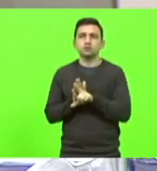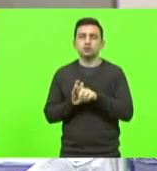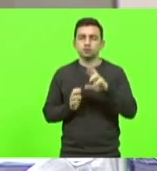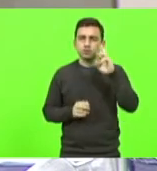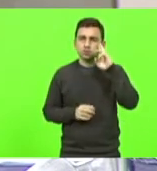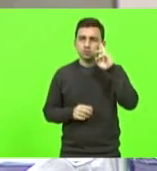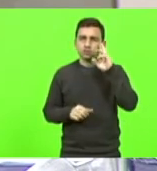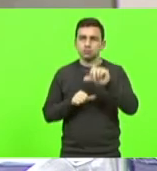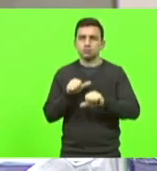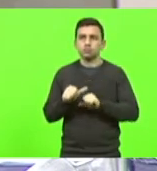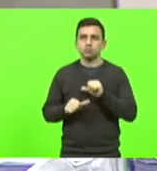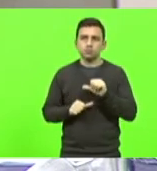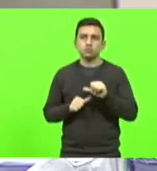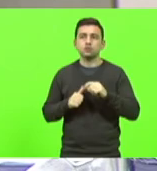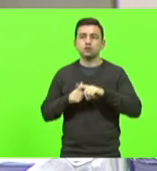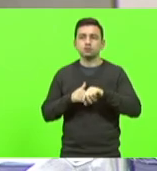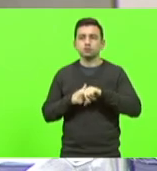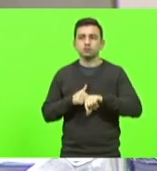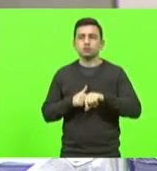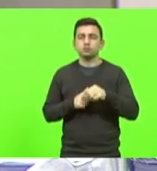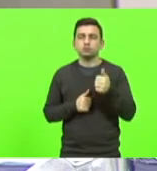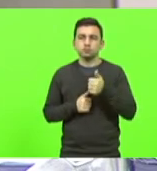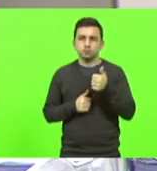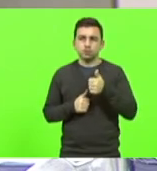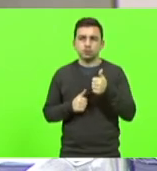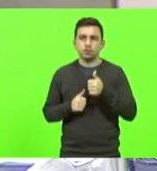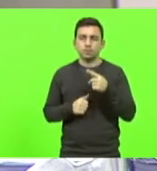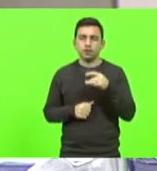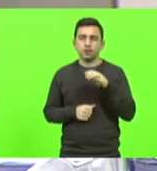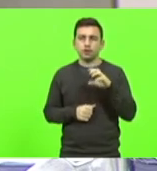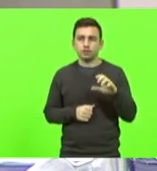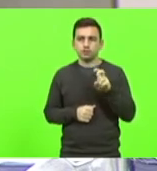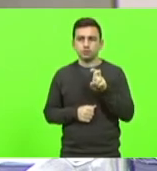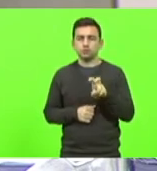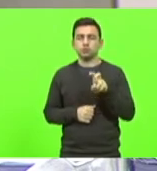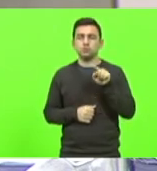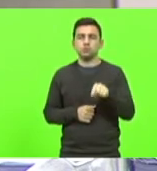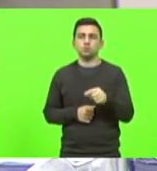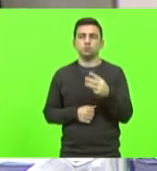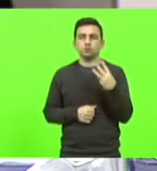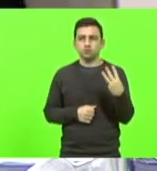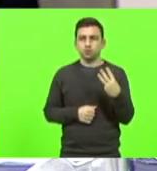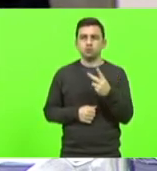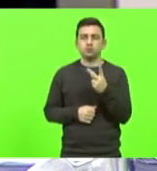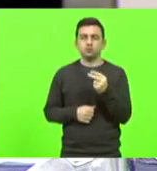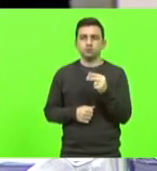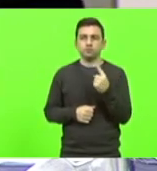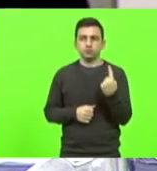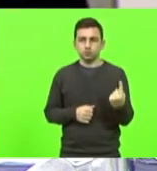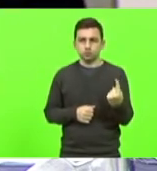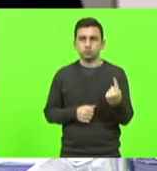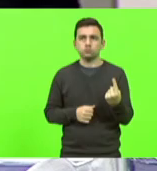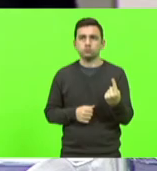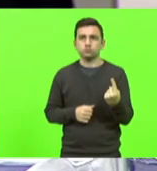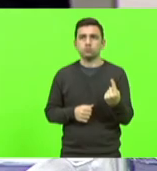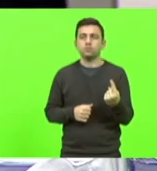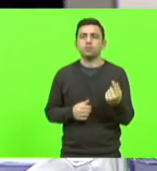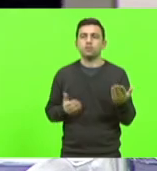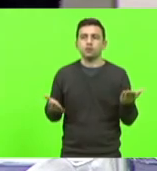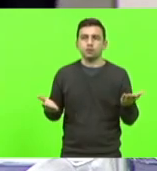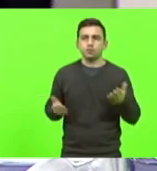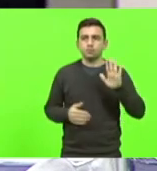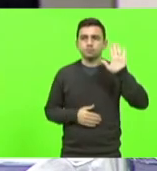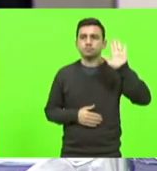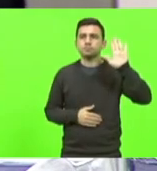que altera a redação do artigo 1º da PEC 5.3 2021 inclusão na ordem do dia pé que acabamos de